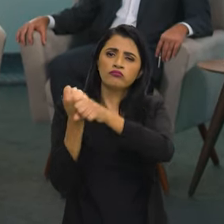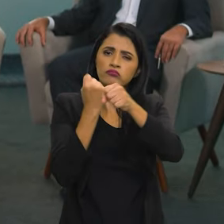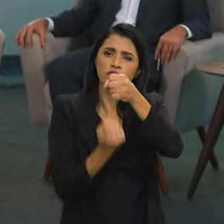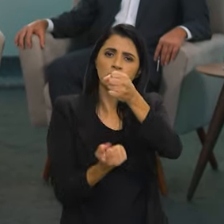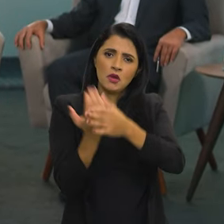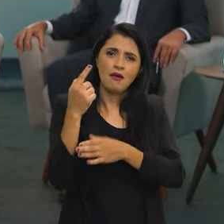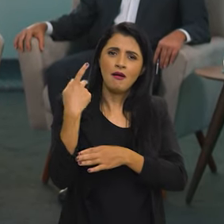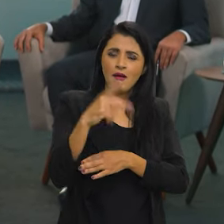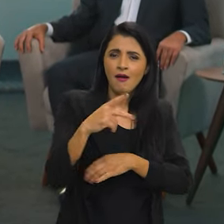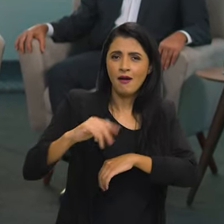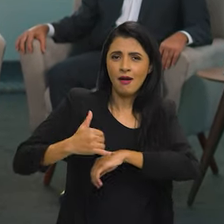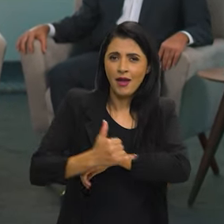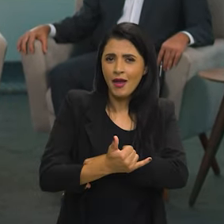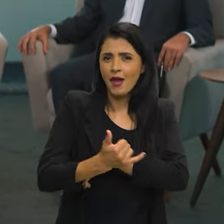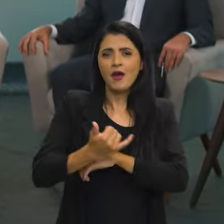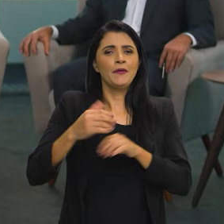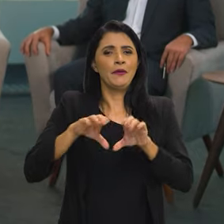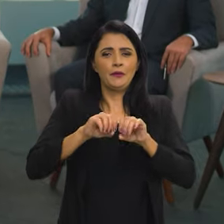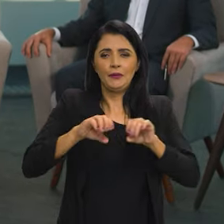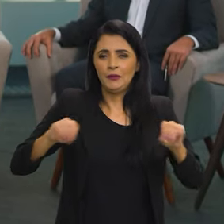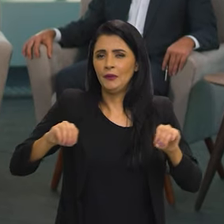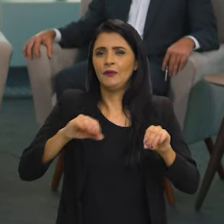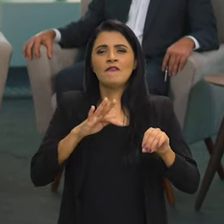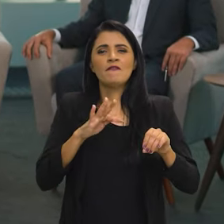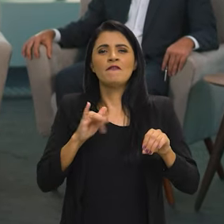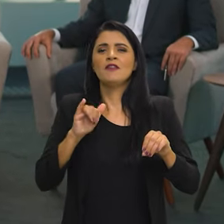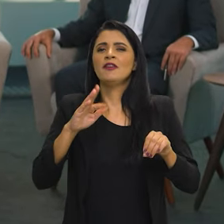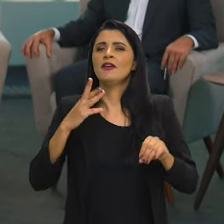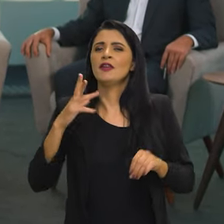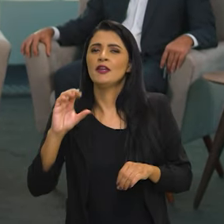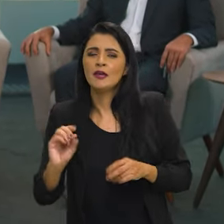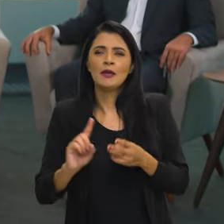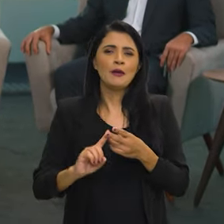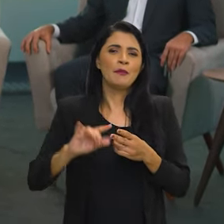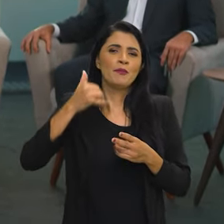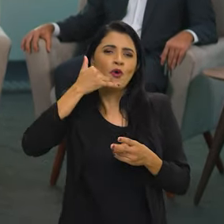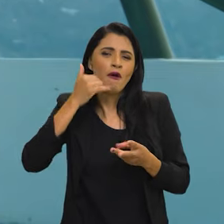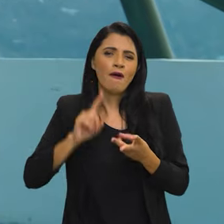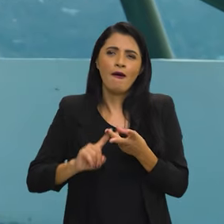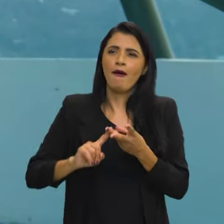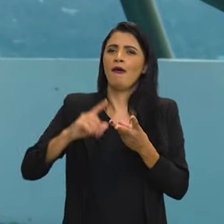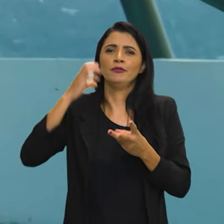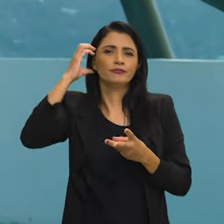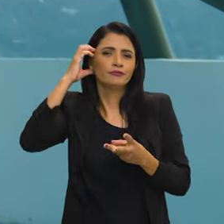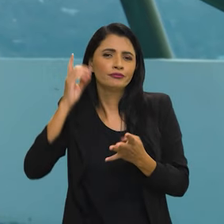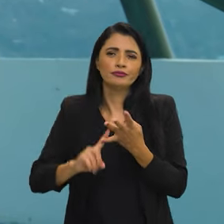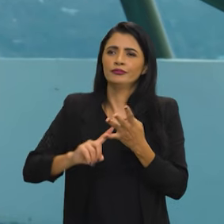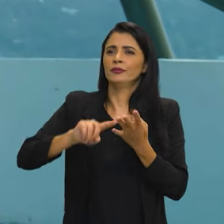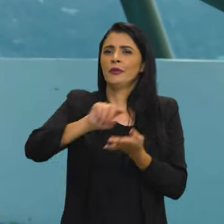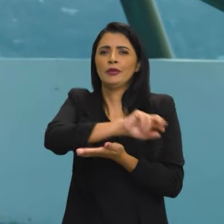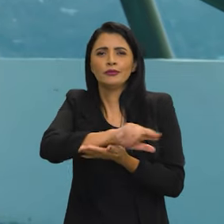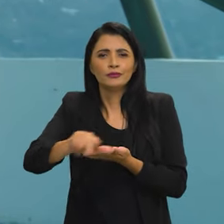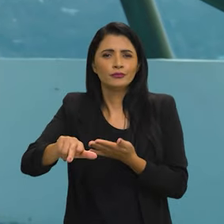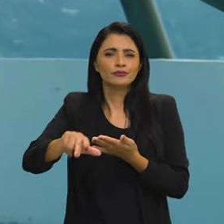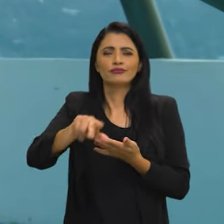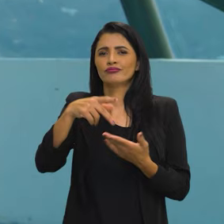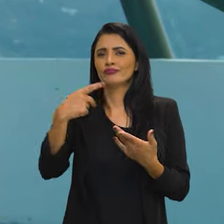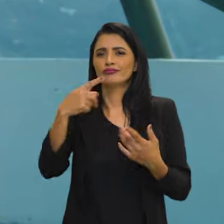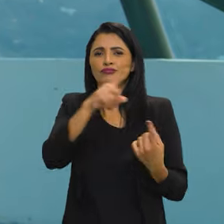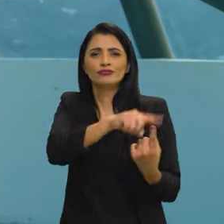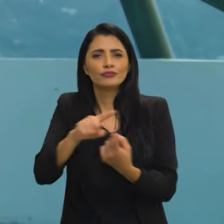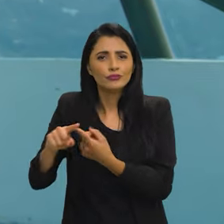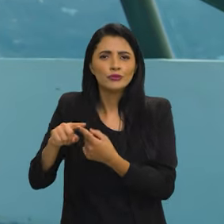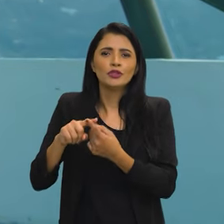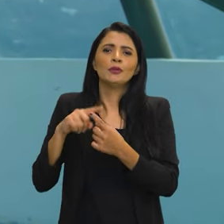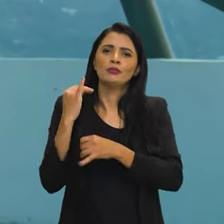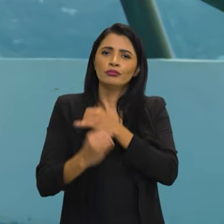por infraestrutura de fibra ótica, via rádio ou por telefonia móvel, enfim, por qualquer tipo de